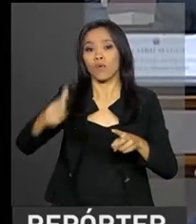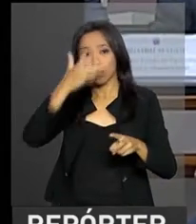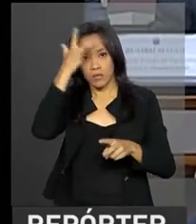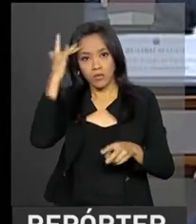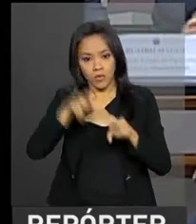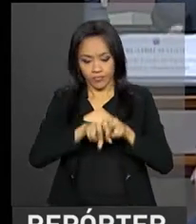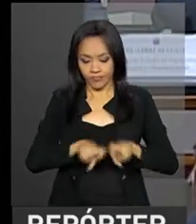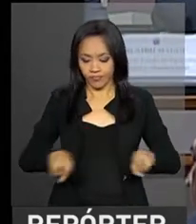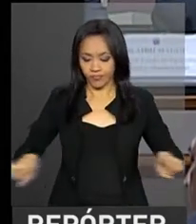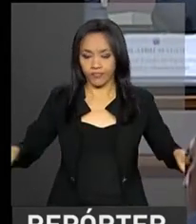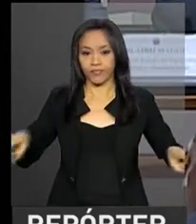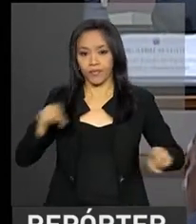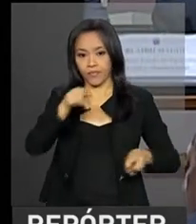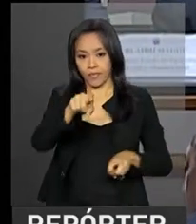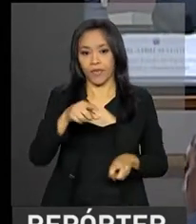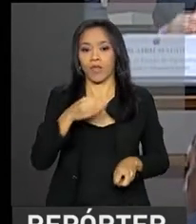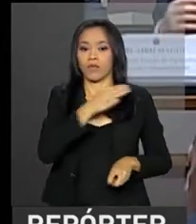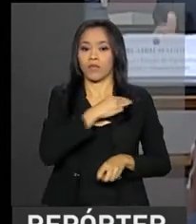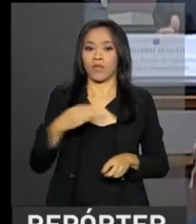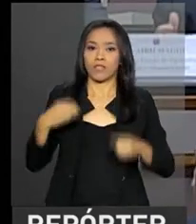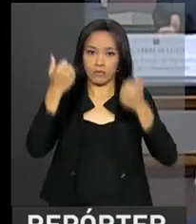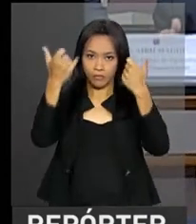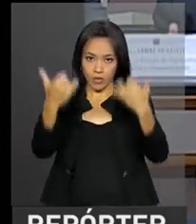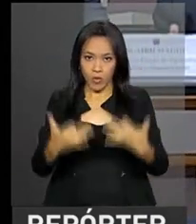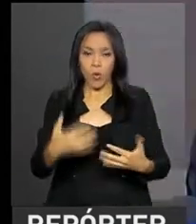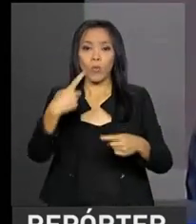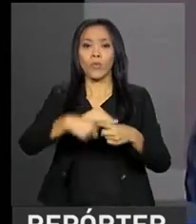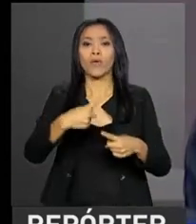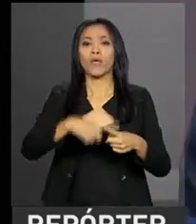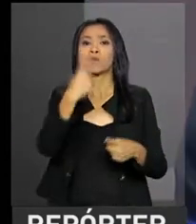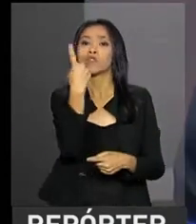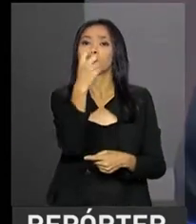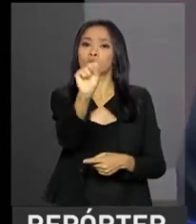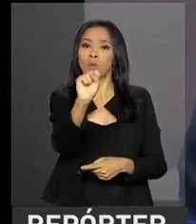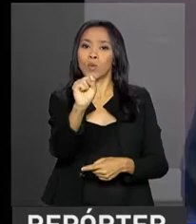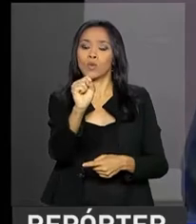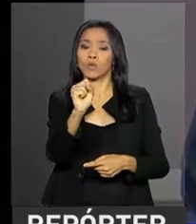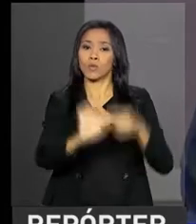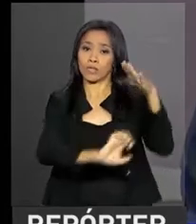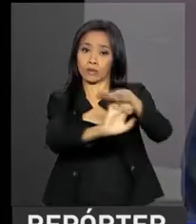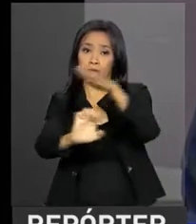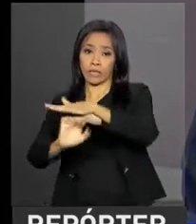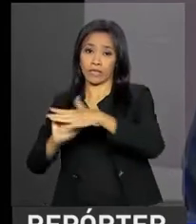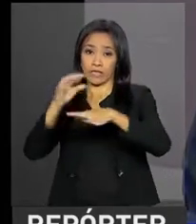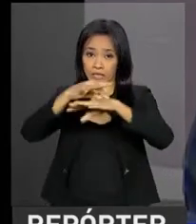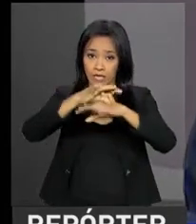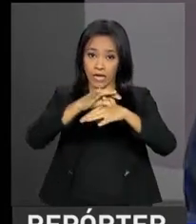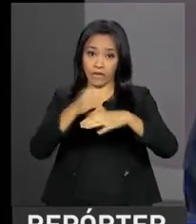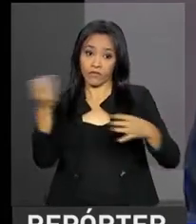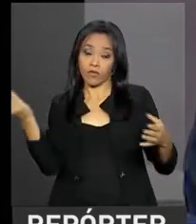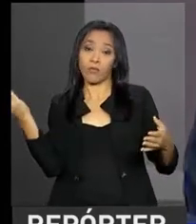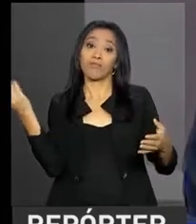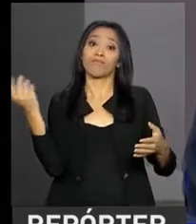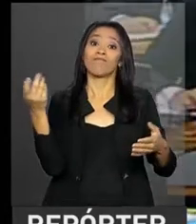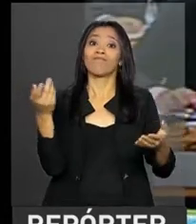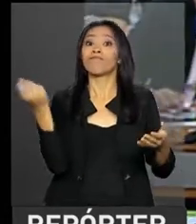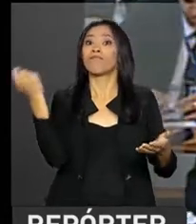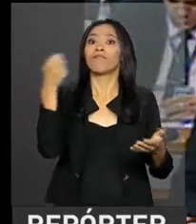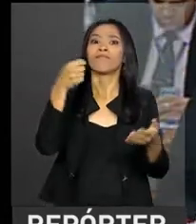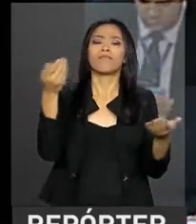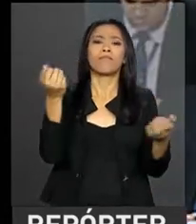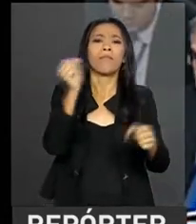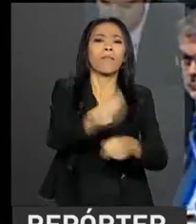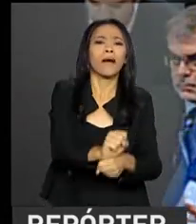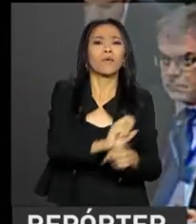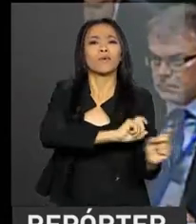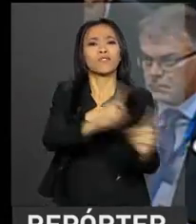Na audiência, Blairo Maggi explicou por que os 18 frigoríficos que tiveram as exportações de carne suspensas continuam vendendo seus produtos